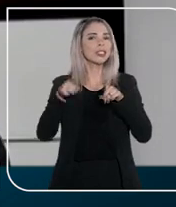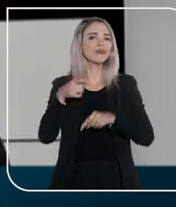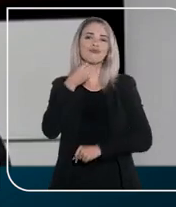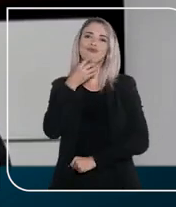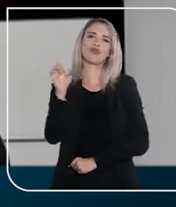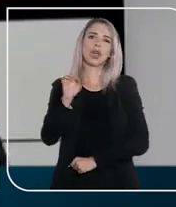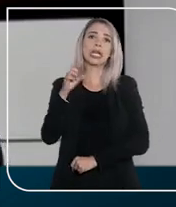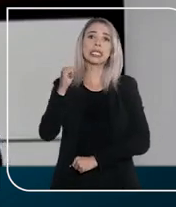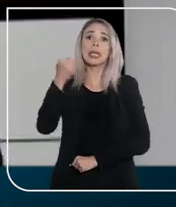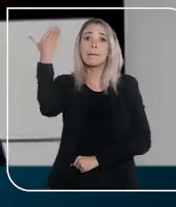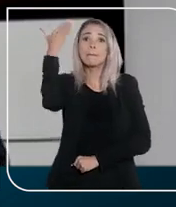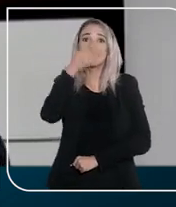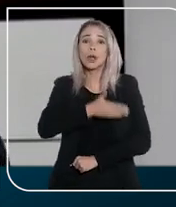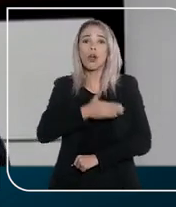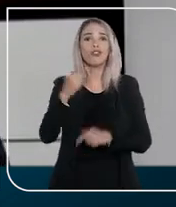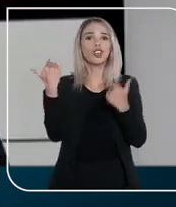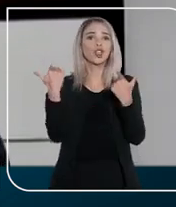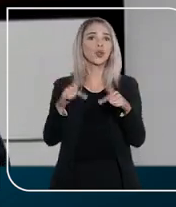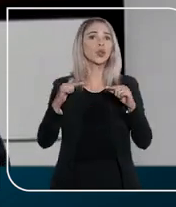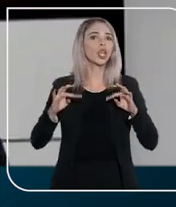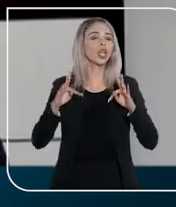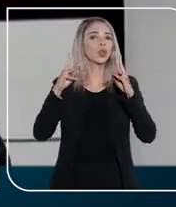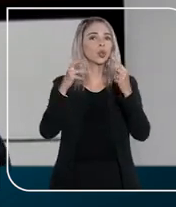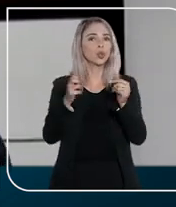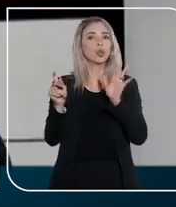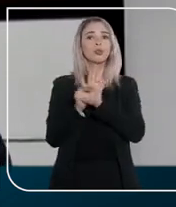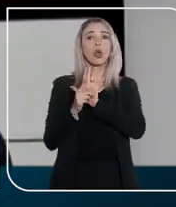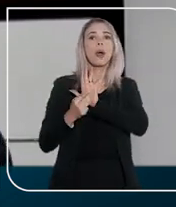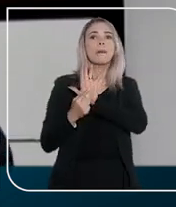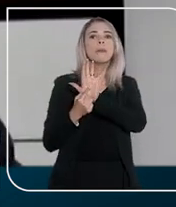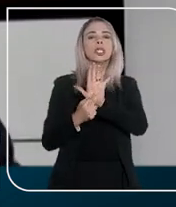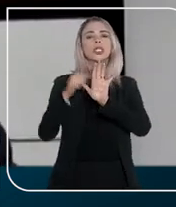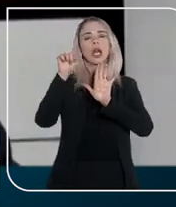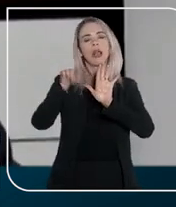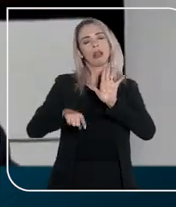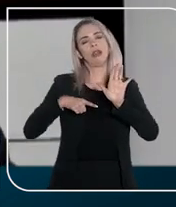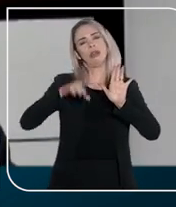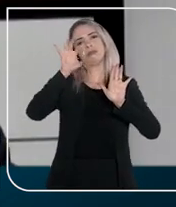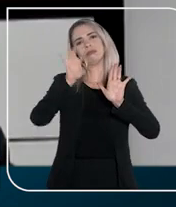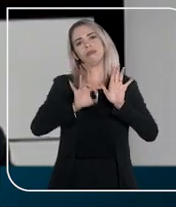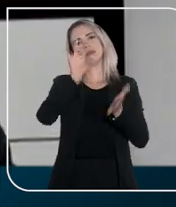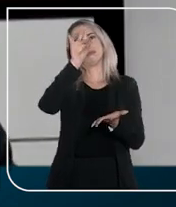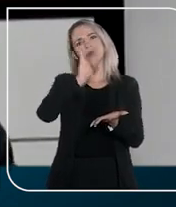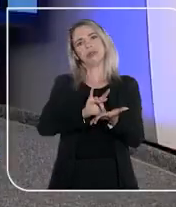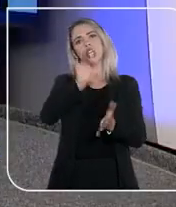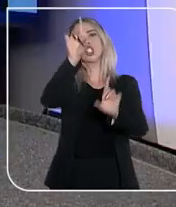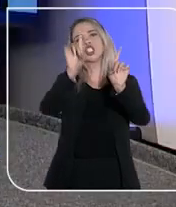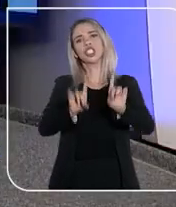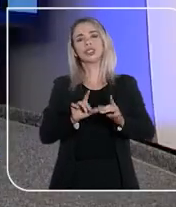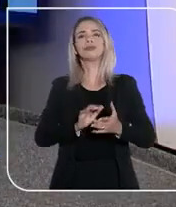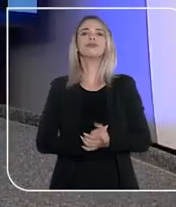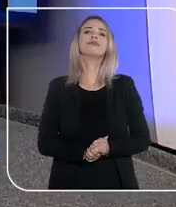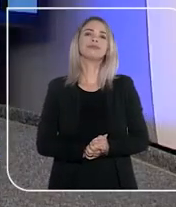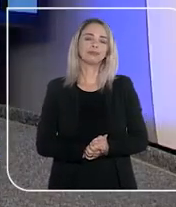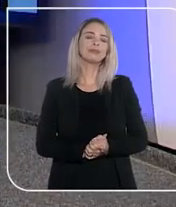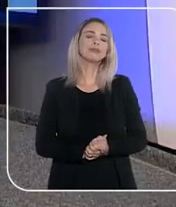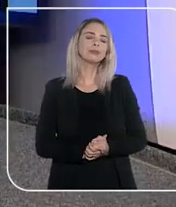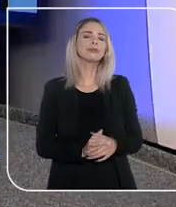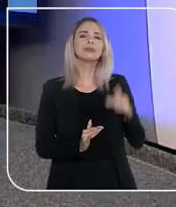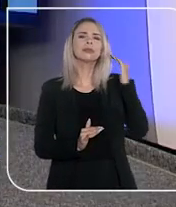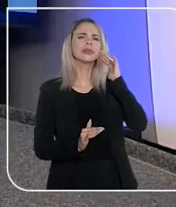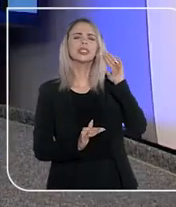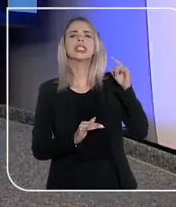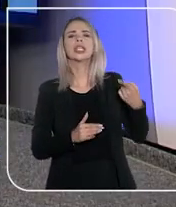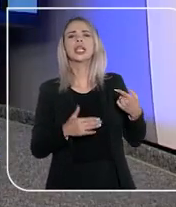não forem de plano, contundentes e aptas a demonstrar a liquidez e certeza desse direito. Uhum. Doutor Fábio, e haveria